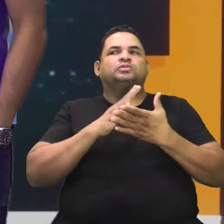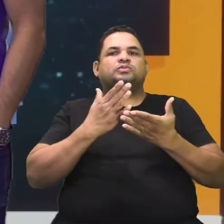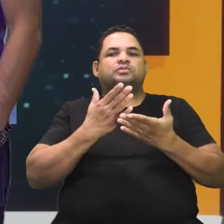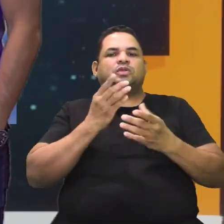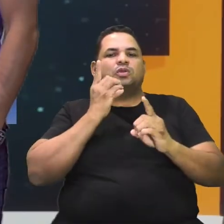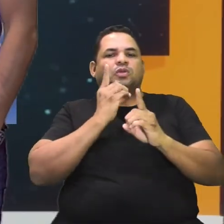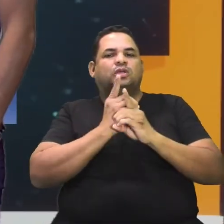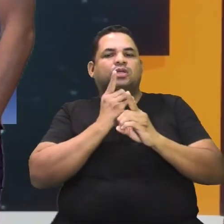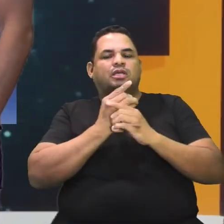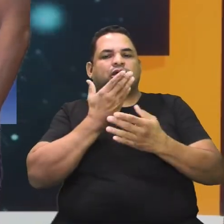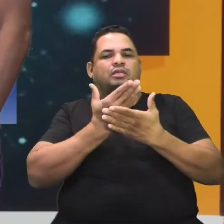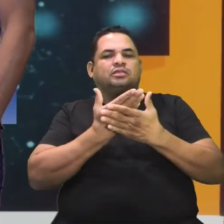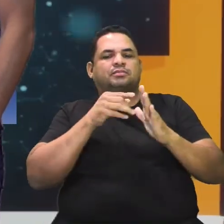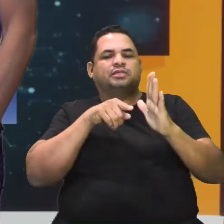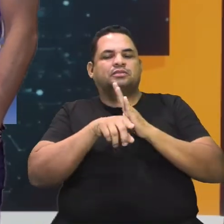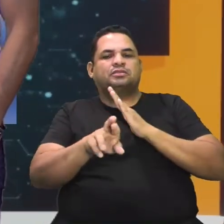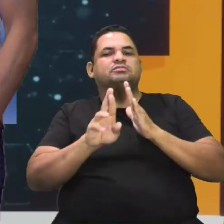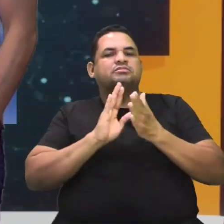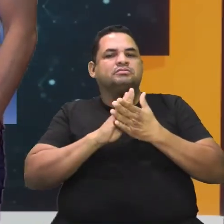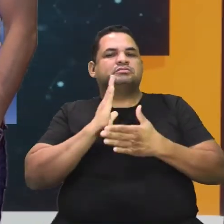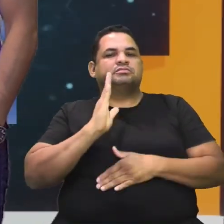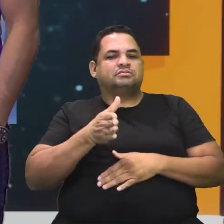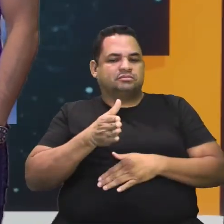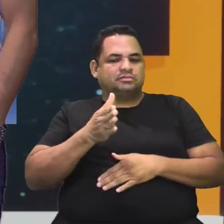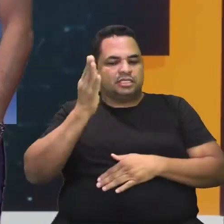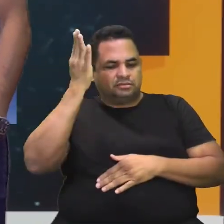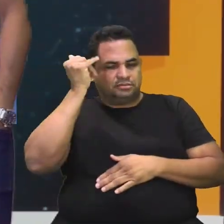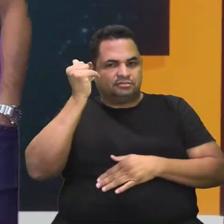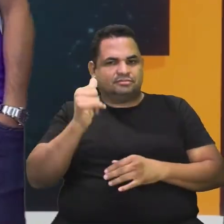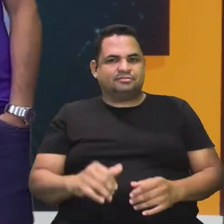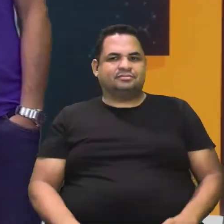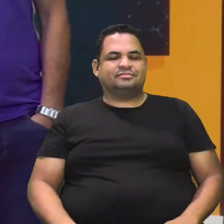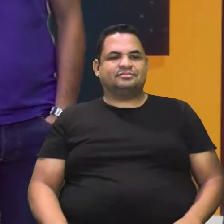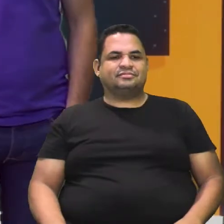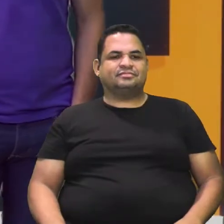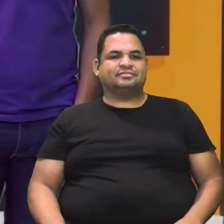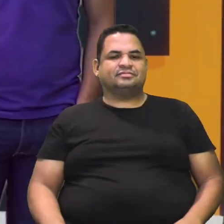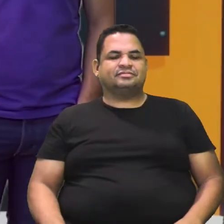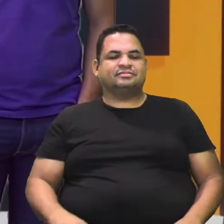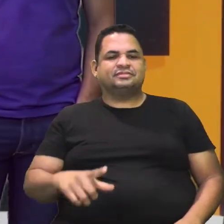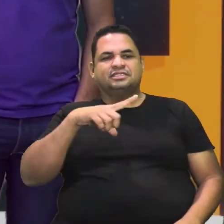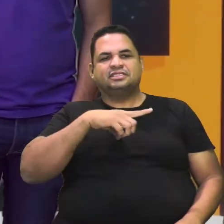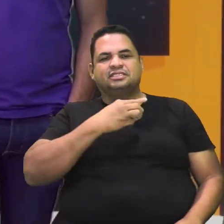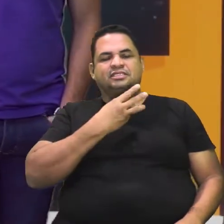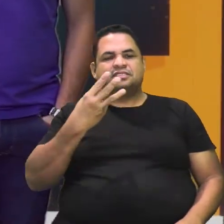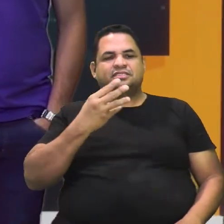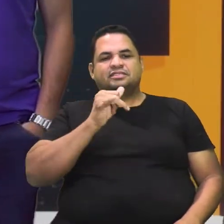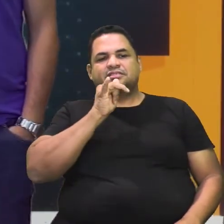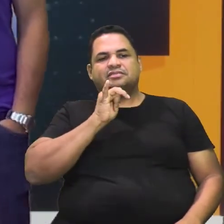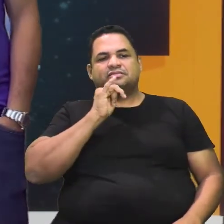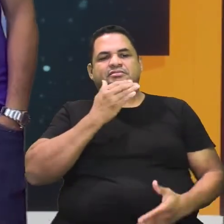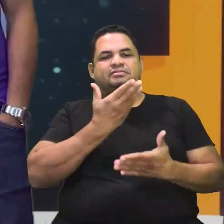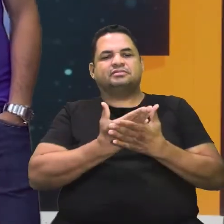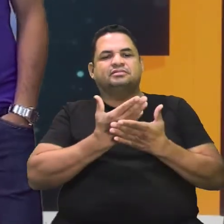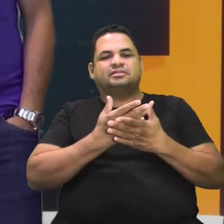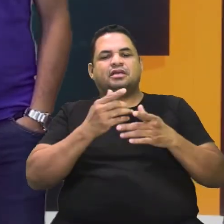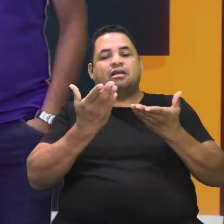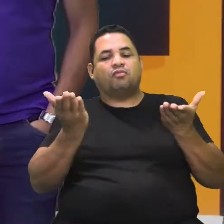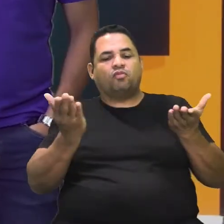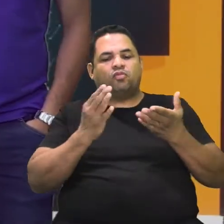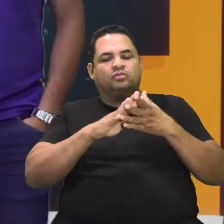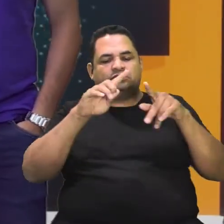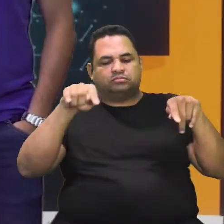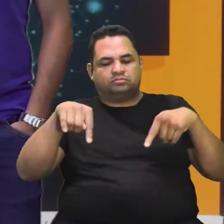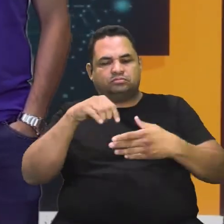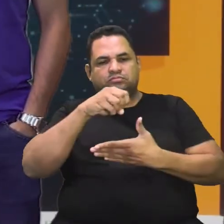aquele quiz, o cara já vem sabido. Mas juntando os 3 exemplos da aula, com os 3 exemplos agora das atividades de sala,